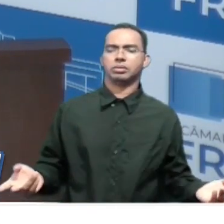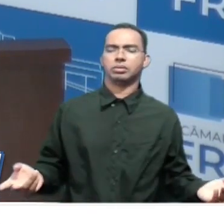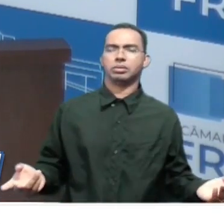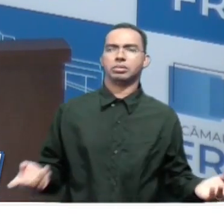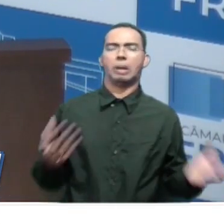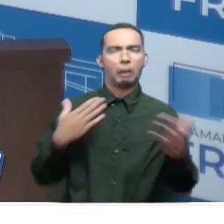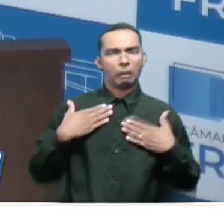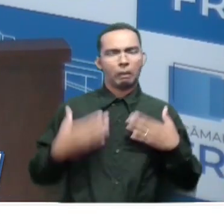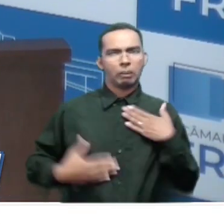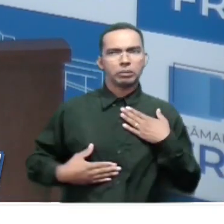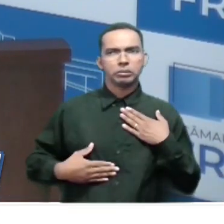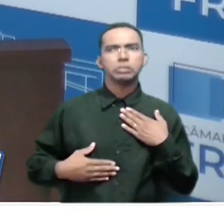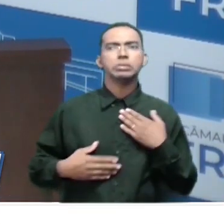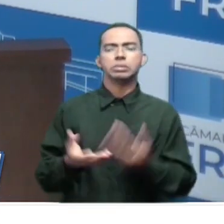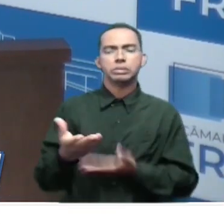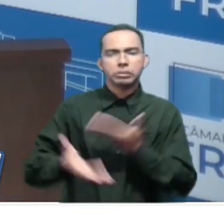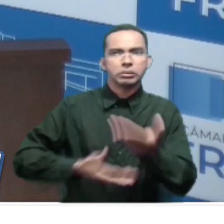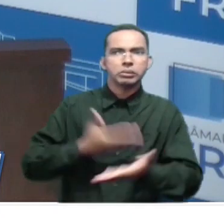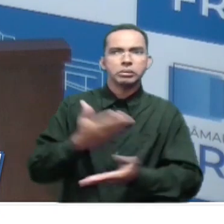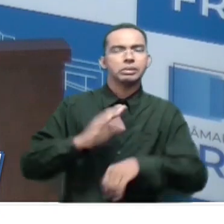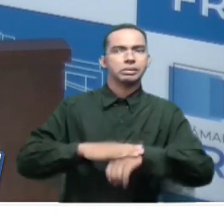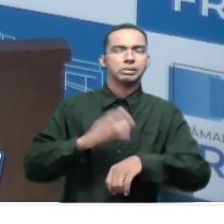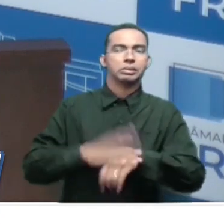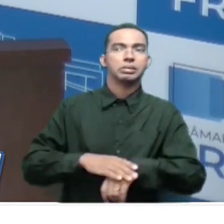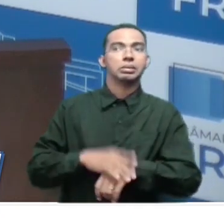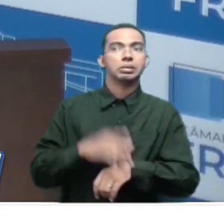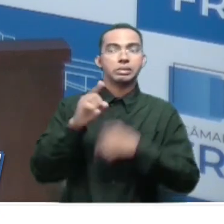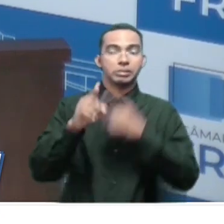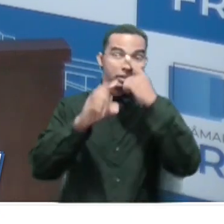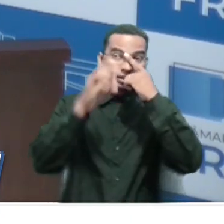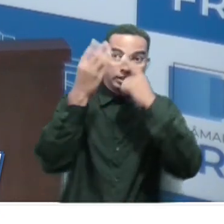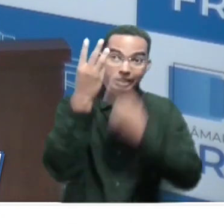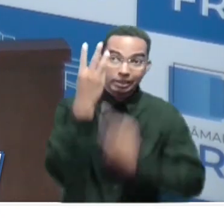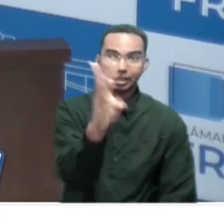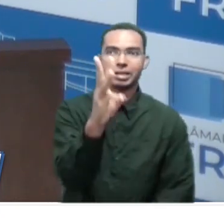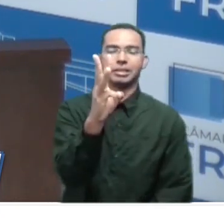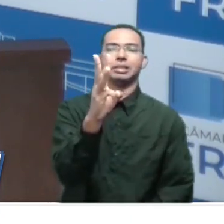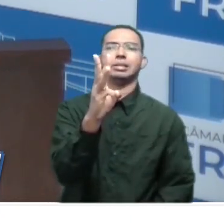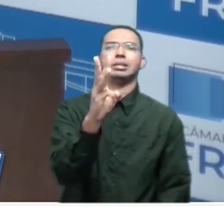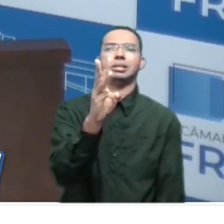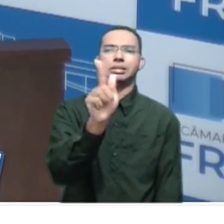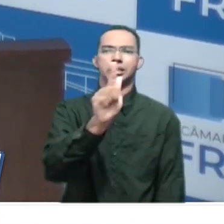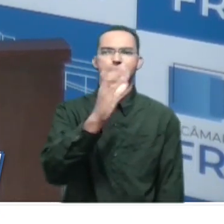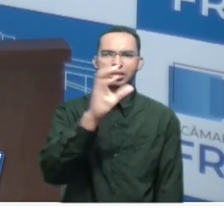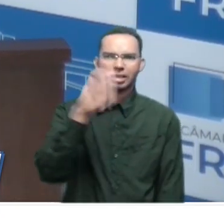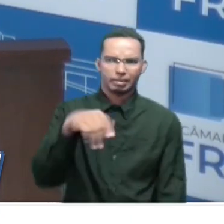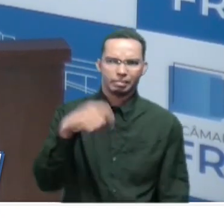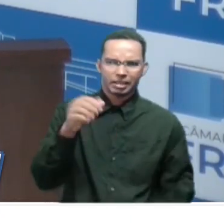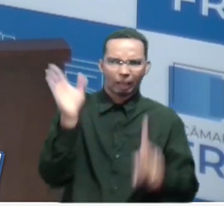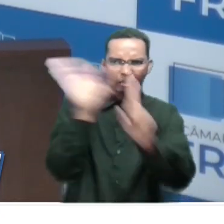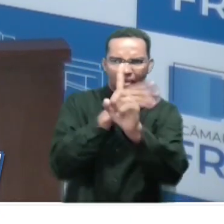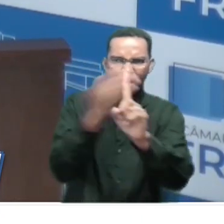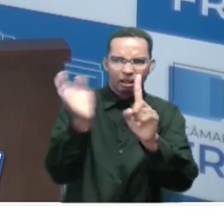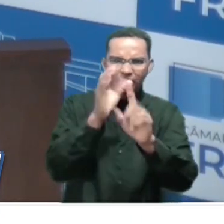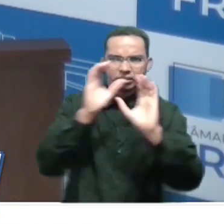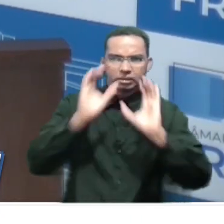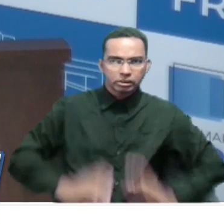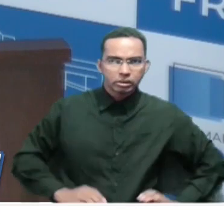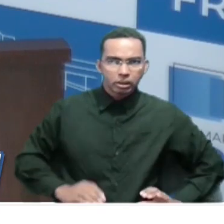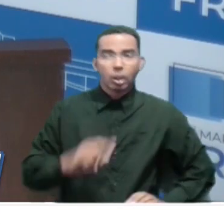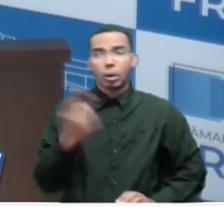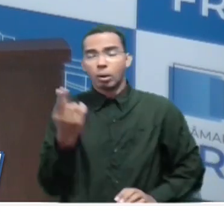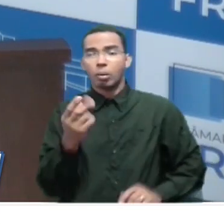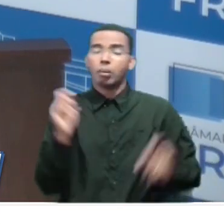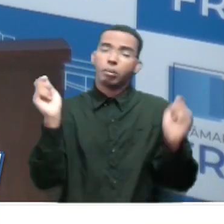preparo para lidar com essas situações. Estavam em 3. Era necessário dar tapa na cara do cidadão ou era